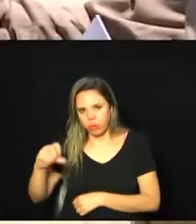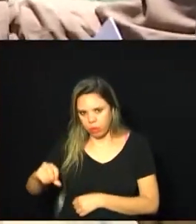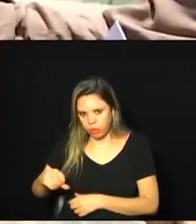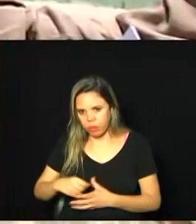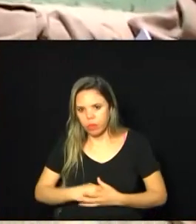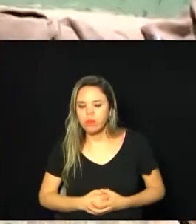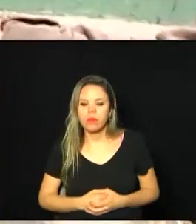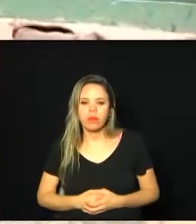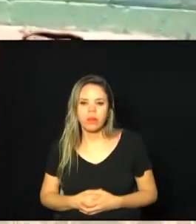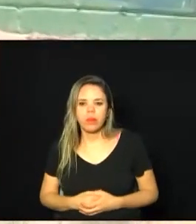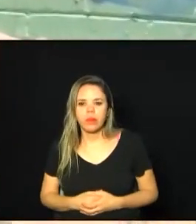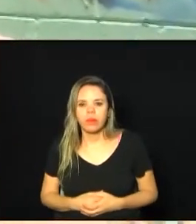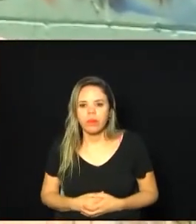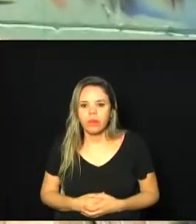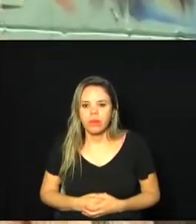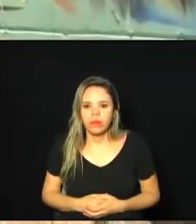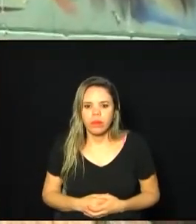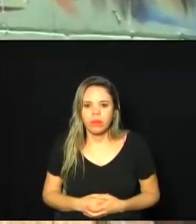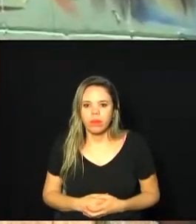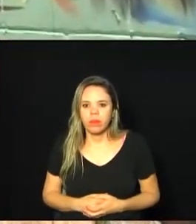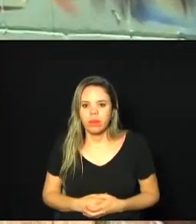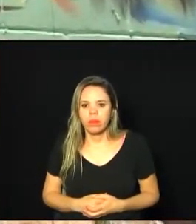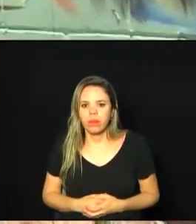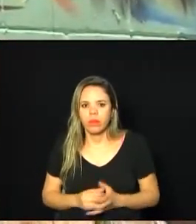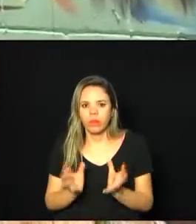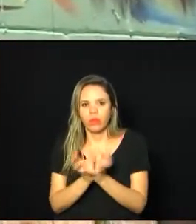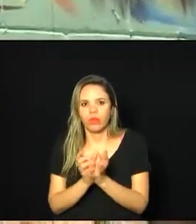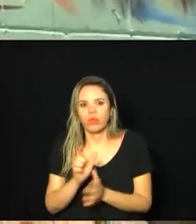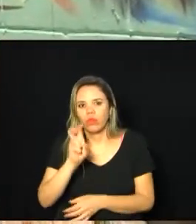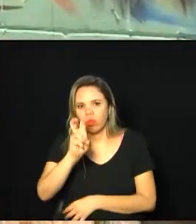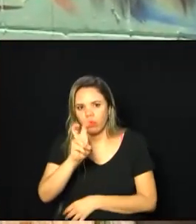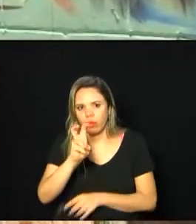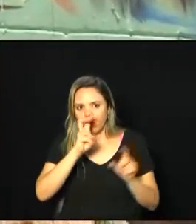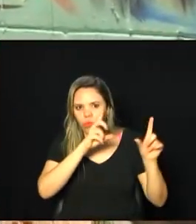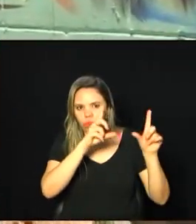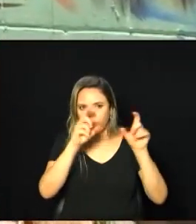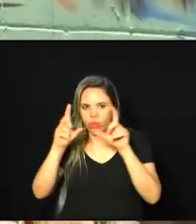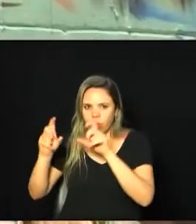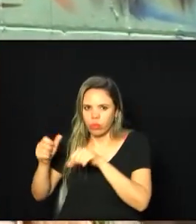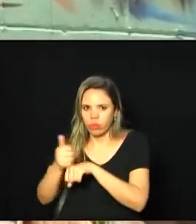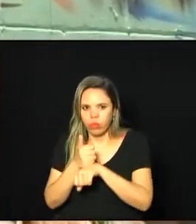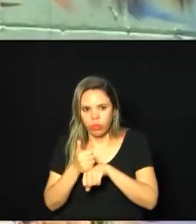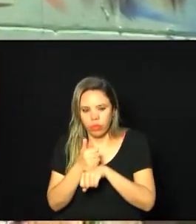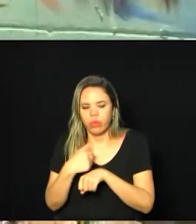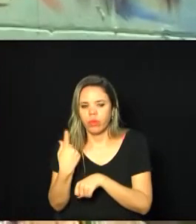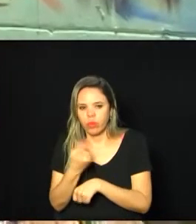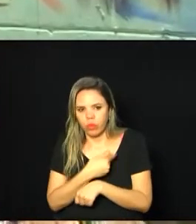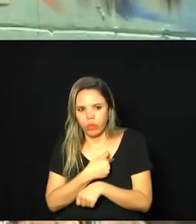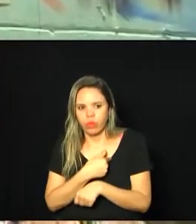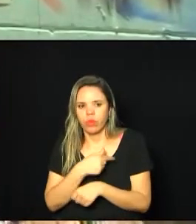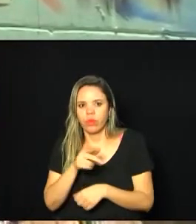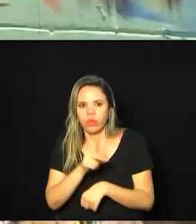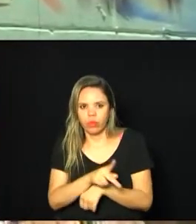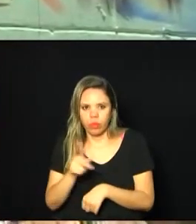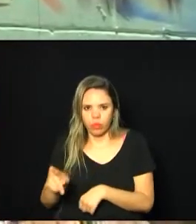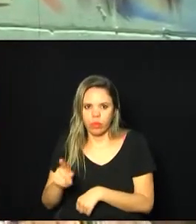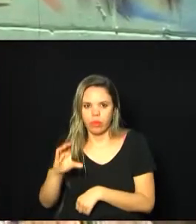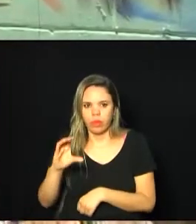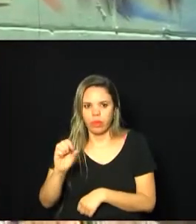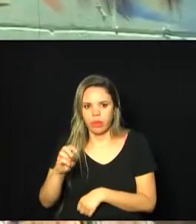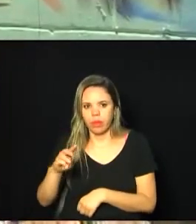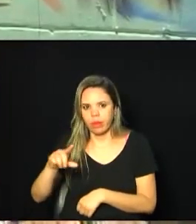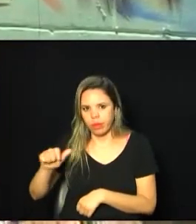né? E nós somos um grupo de 5 fotógrafos, mais nossos orientadores, que é a Camila